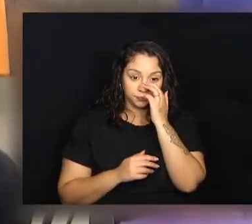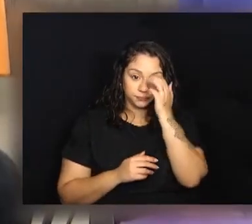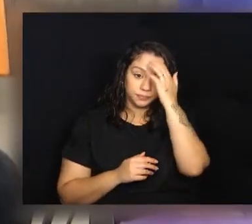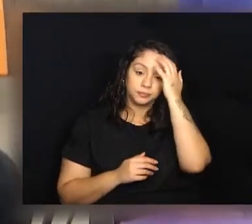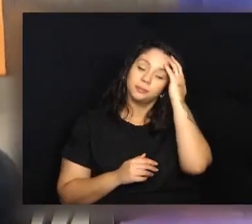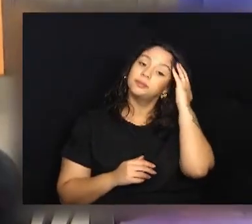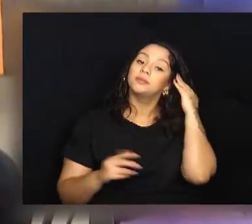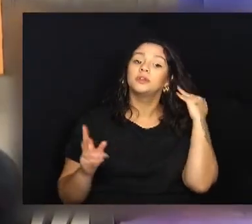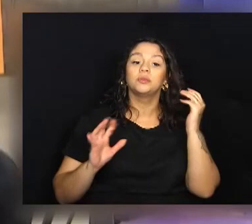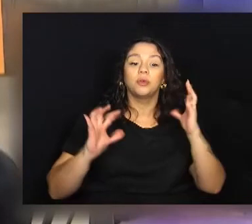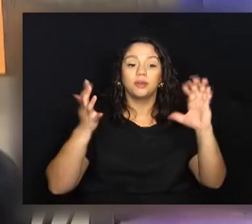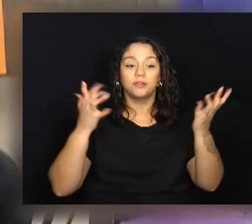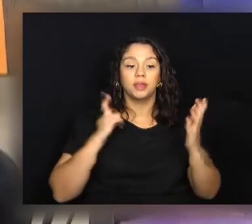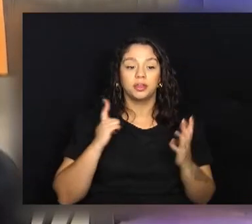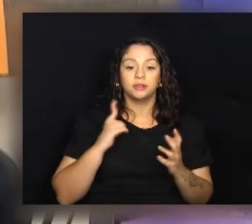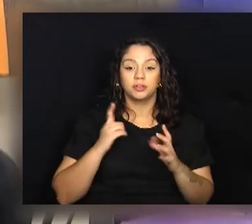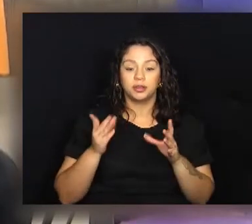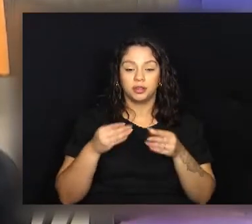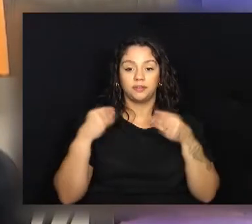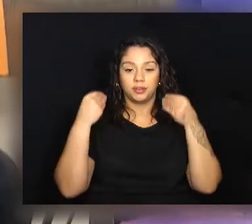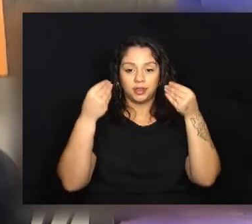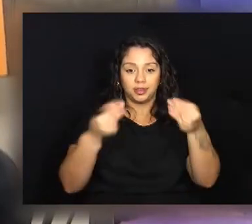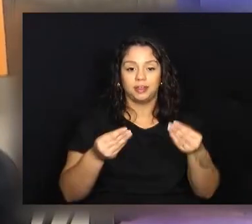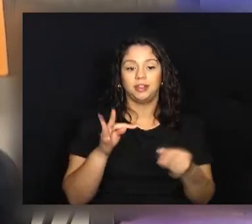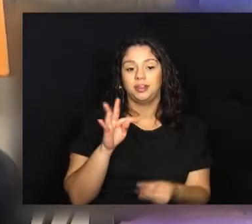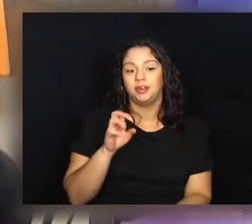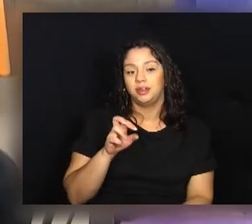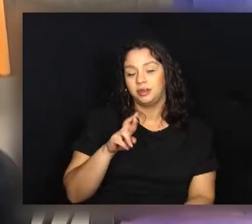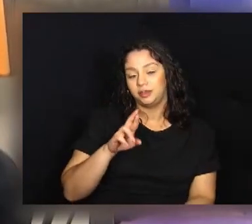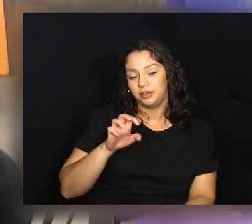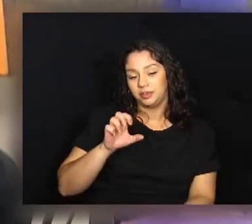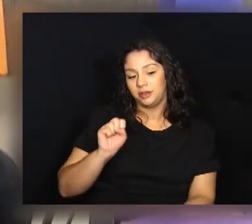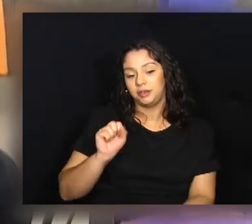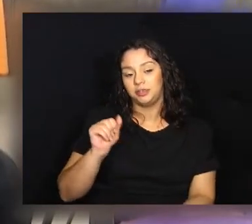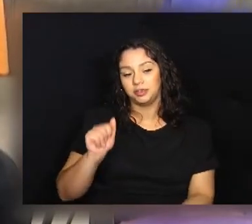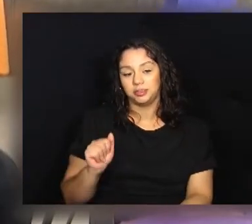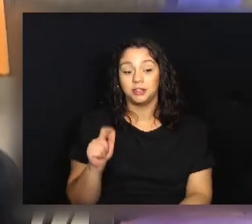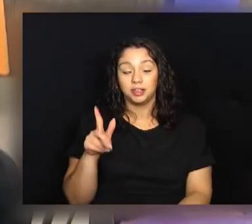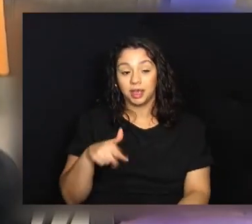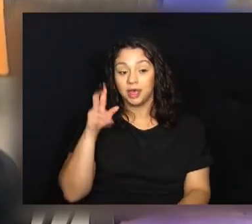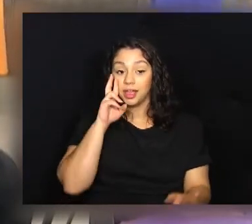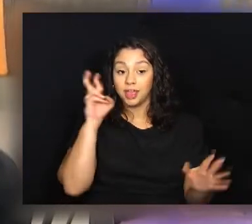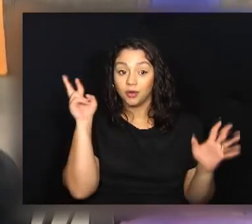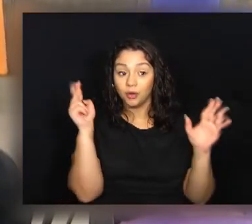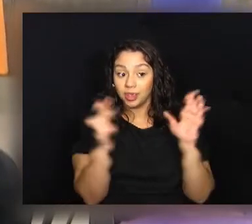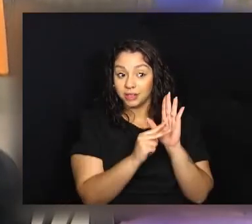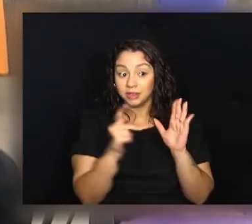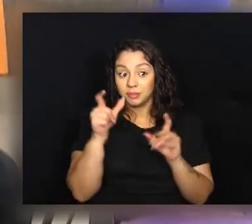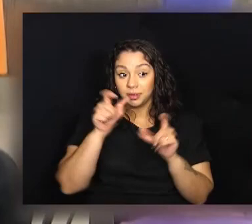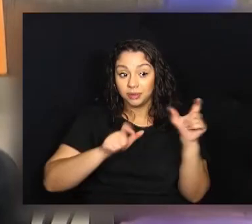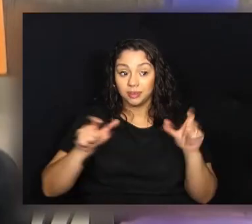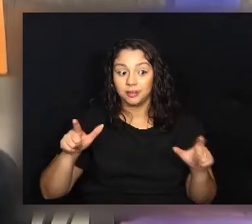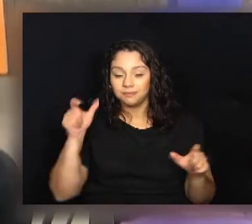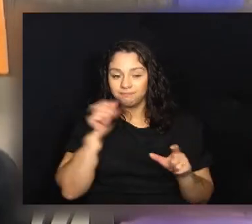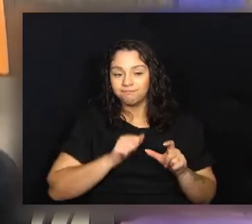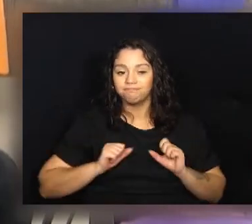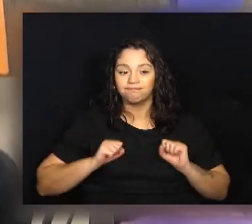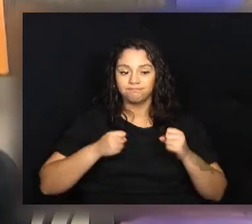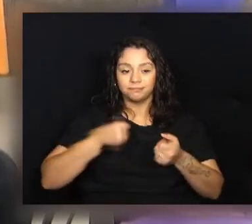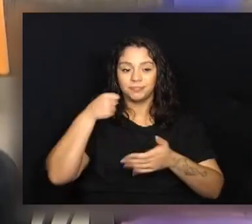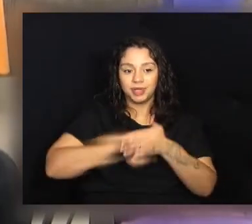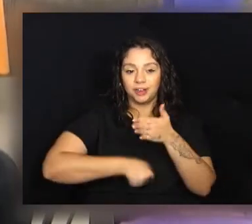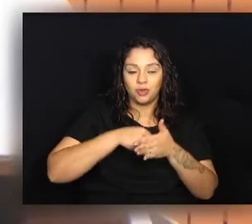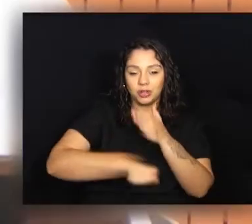de Benguela às mulheres do axé, honraria em reconhecimento àquelas que atuam na luta pela garantia dos